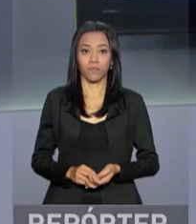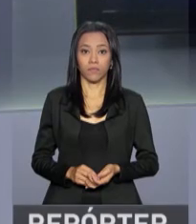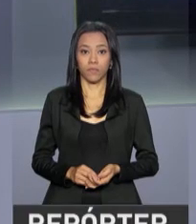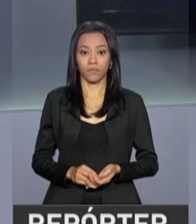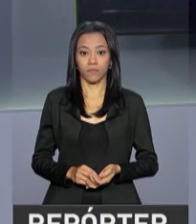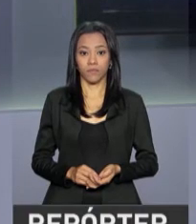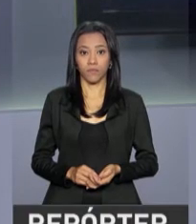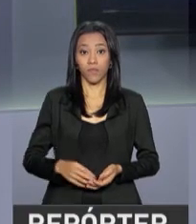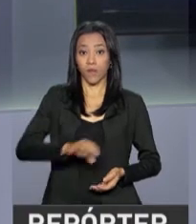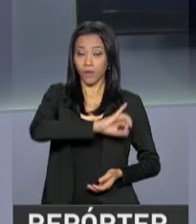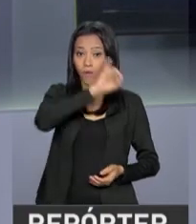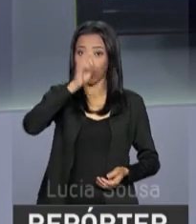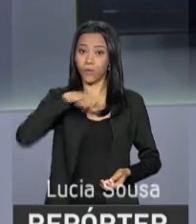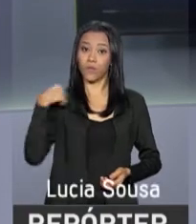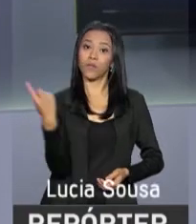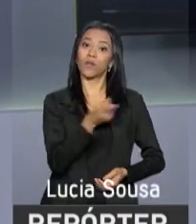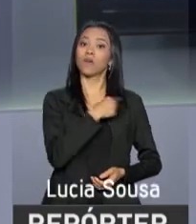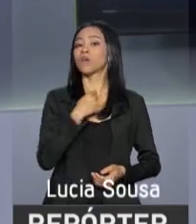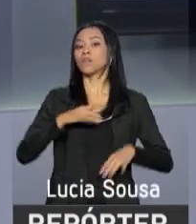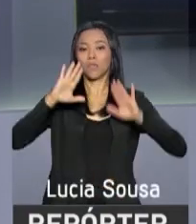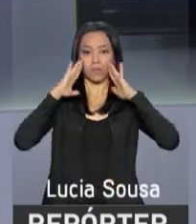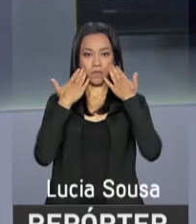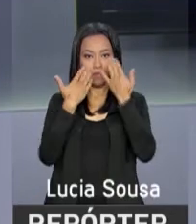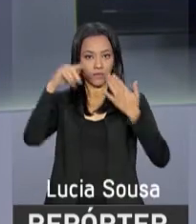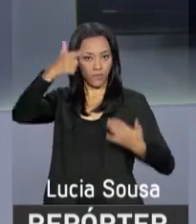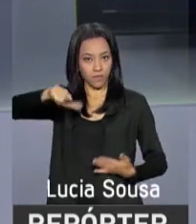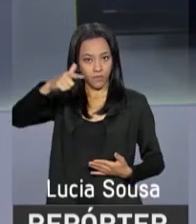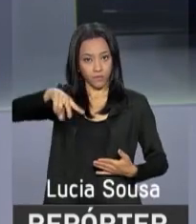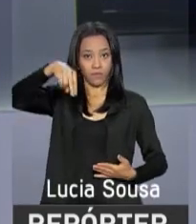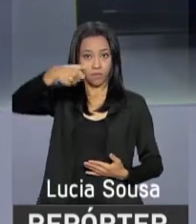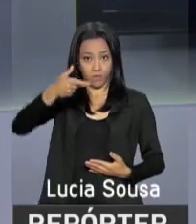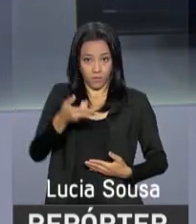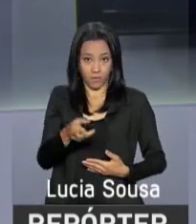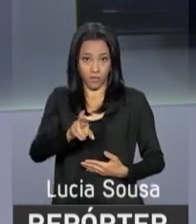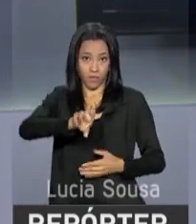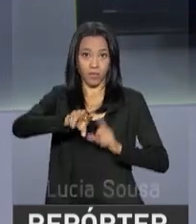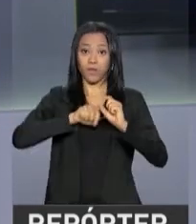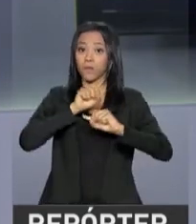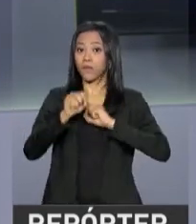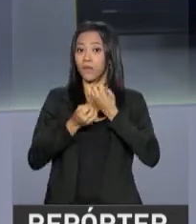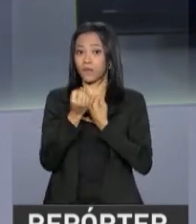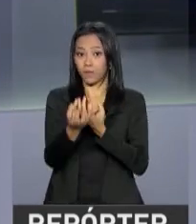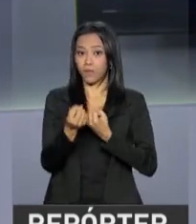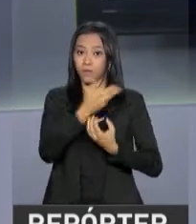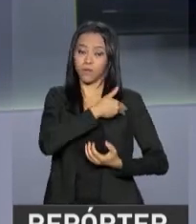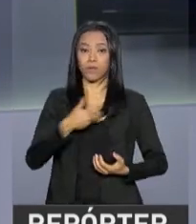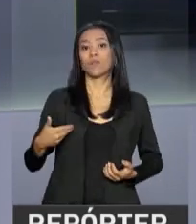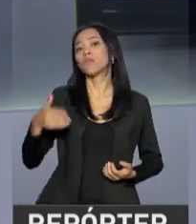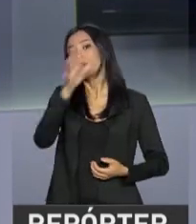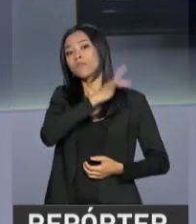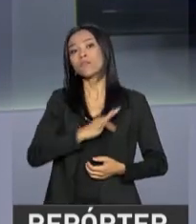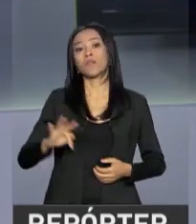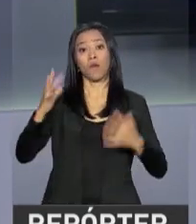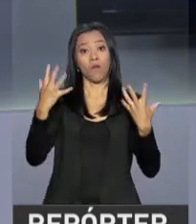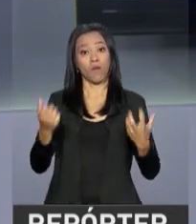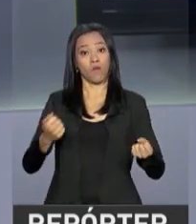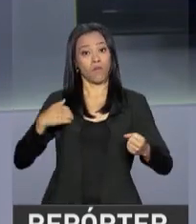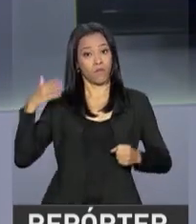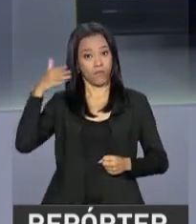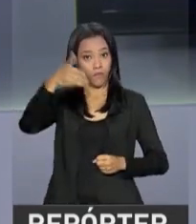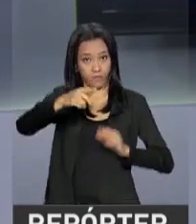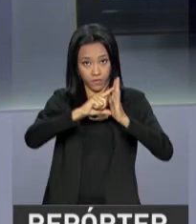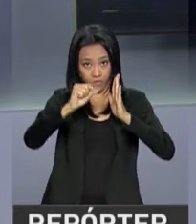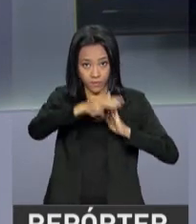o lá voltamos com repórter nbr as notícias do governo federal vamos agora direto ao palácio do planalto